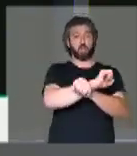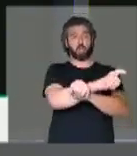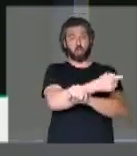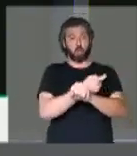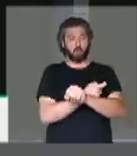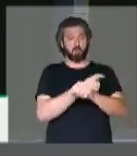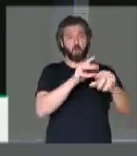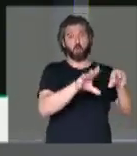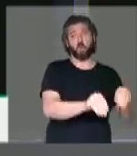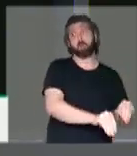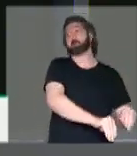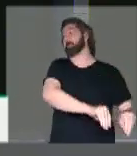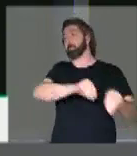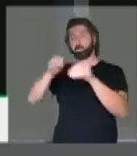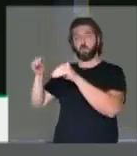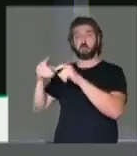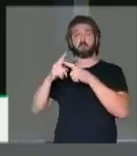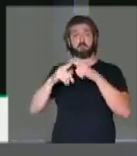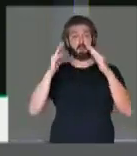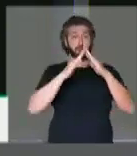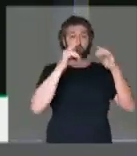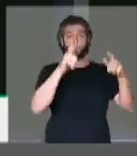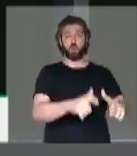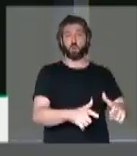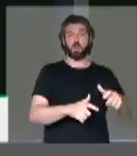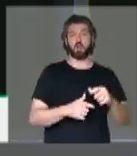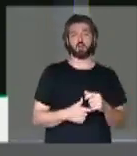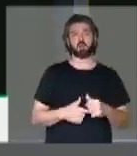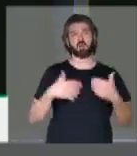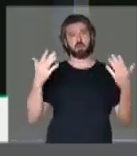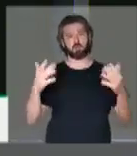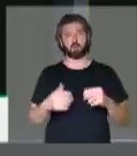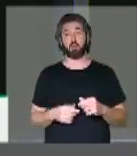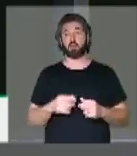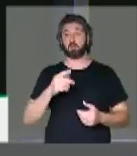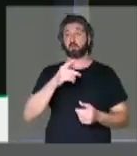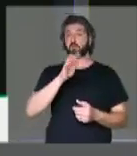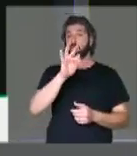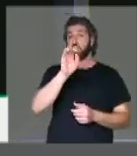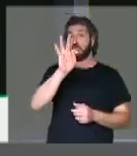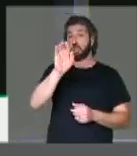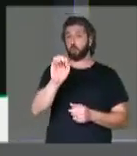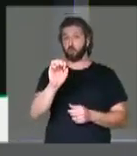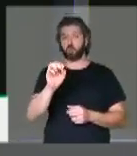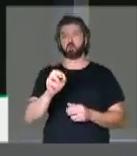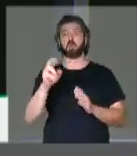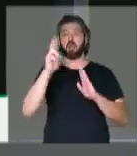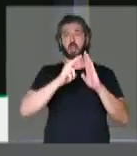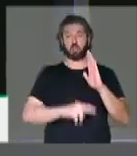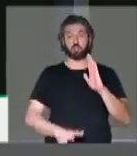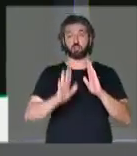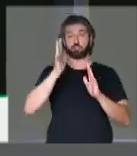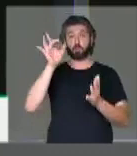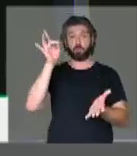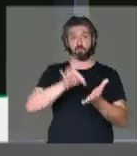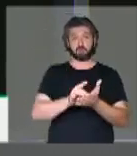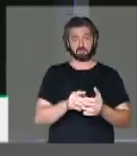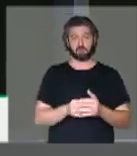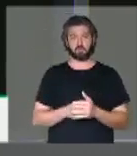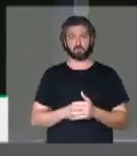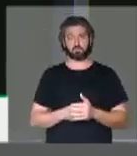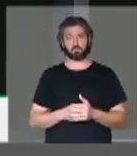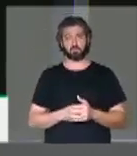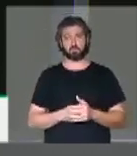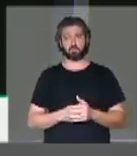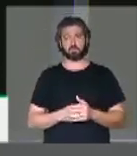quilombolas que vivem naquelas áreas portanto isso é um fato que foi relatado oficialmente em